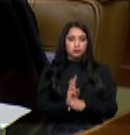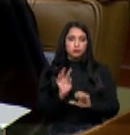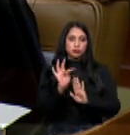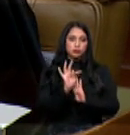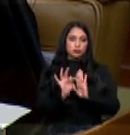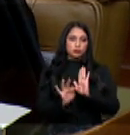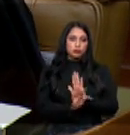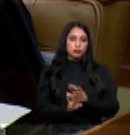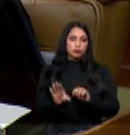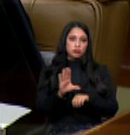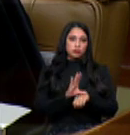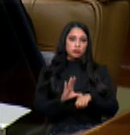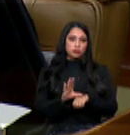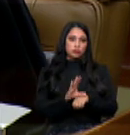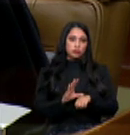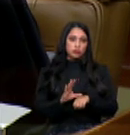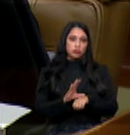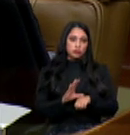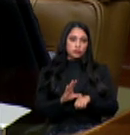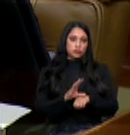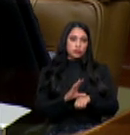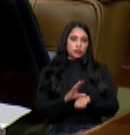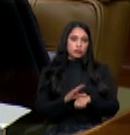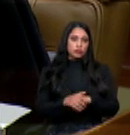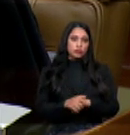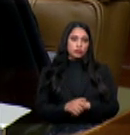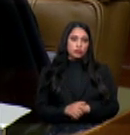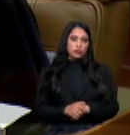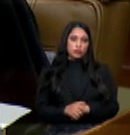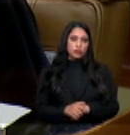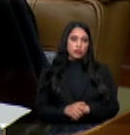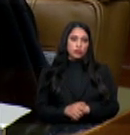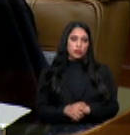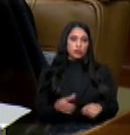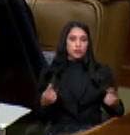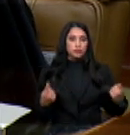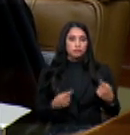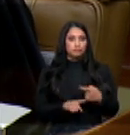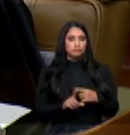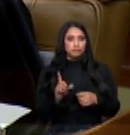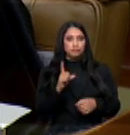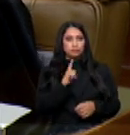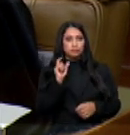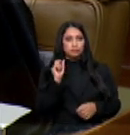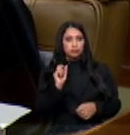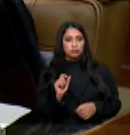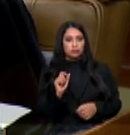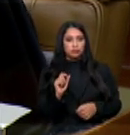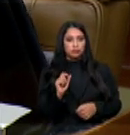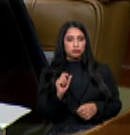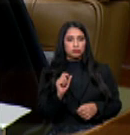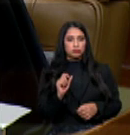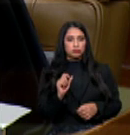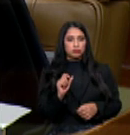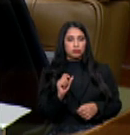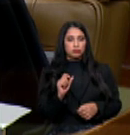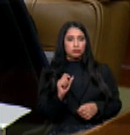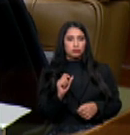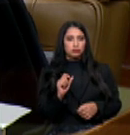constitucional. Não deixa de ser paradoxalmente interessante que é nessa seara que se